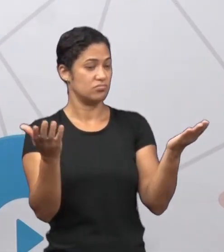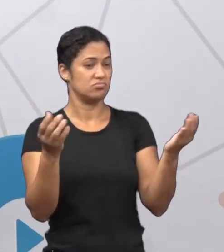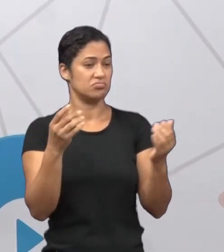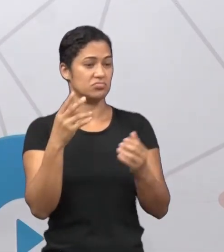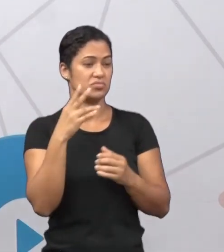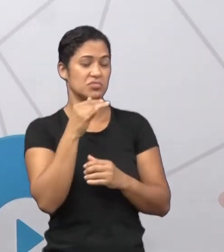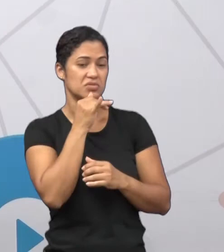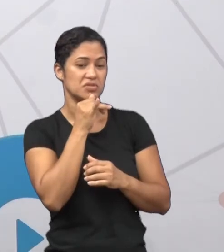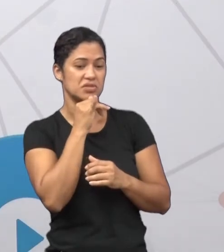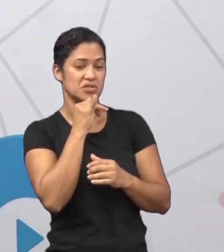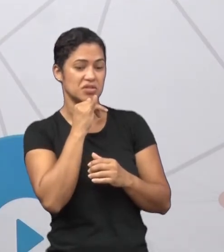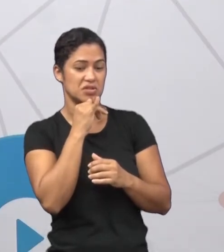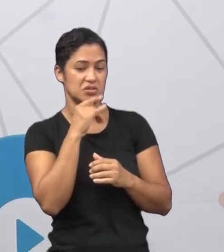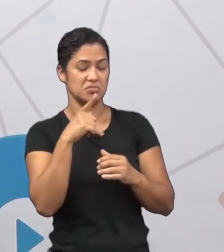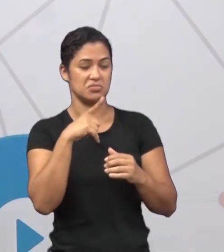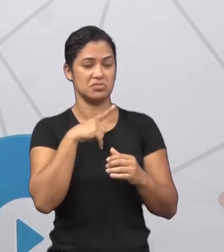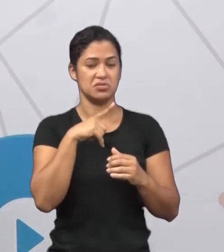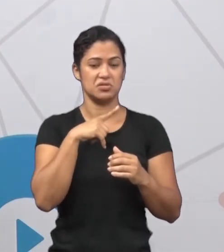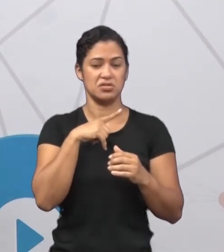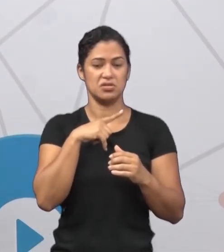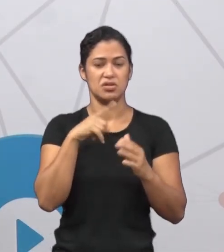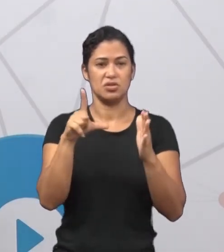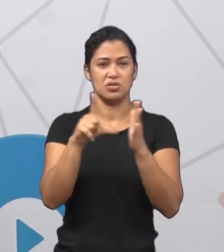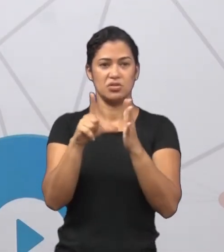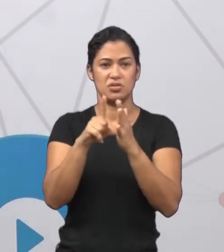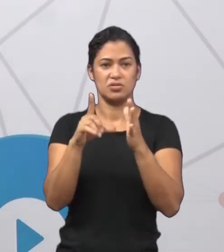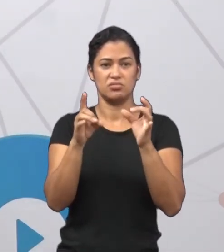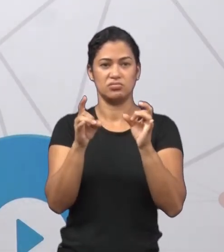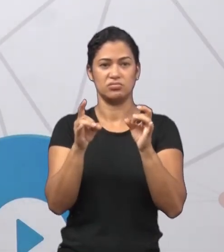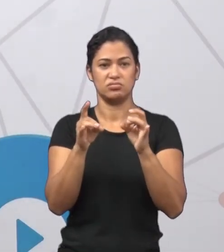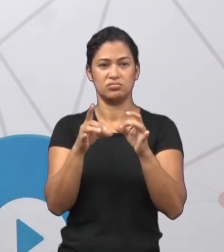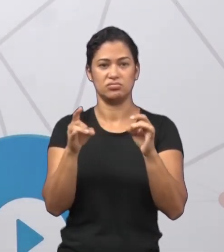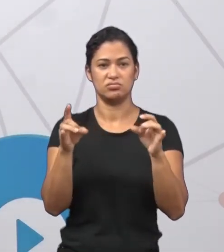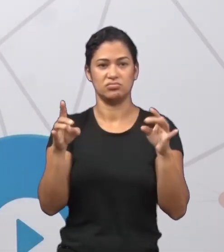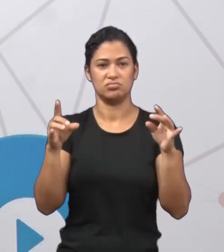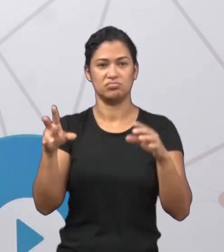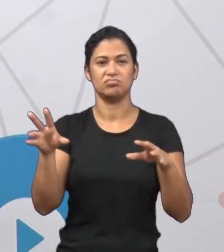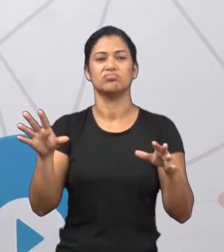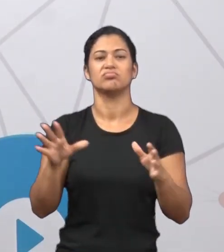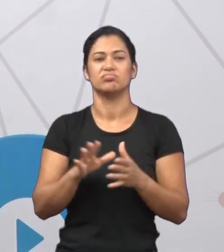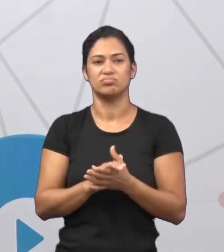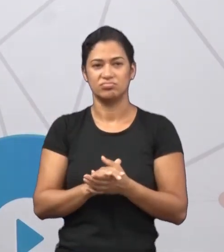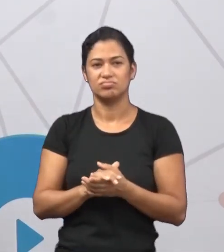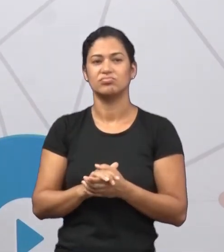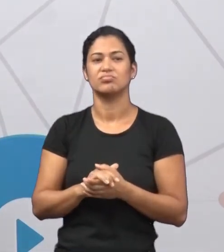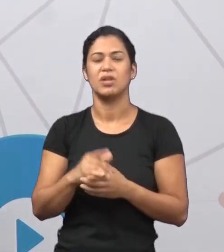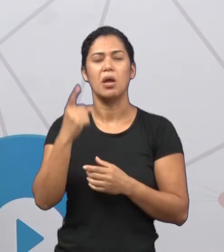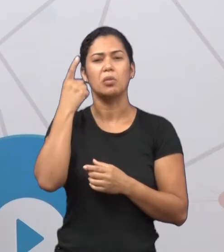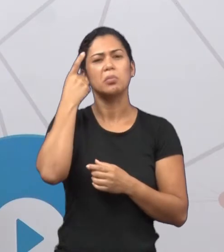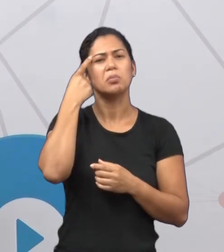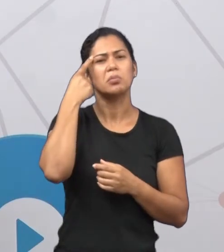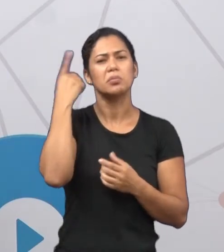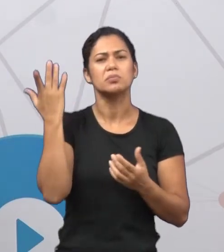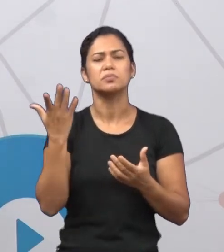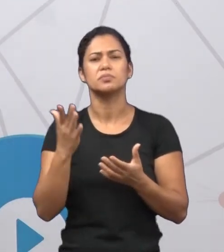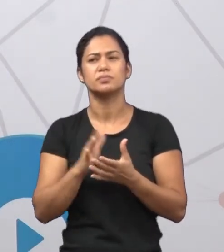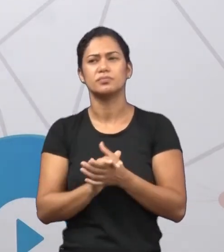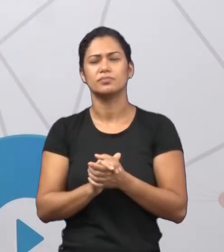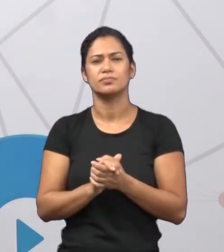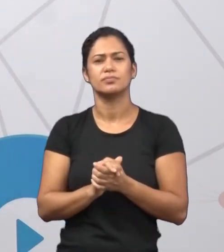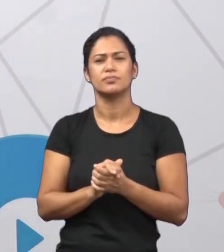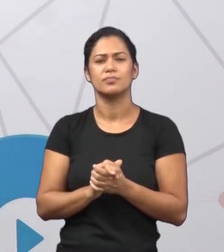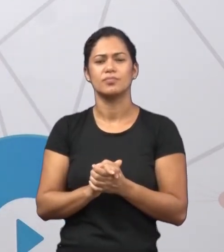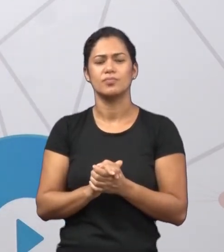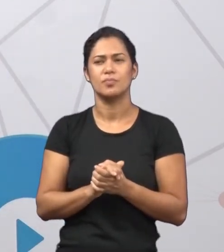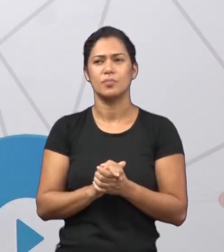para os comércios maiores, que são destacados. Você tem vários comércios, muitos comércios e quase nada de residência, ele é um